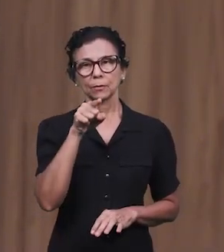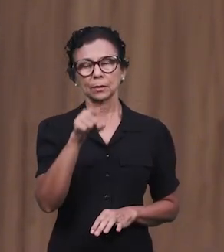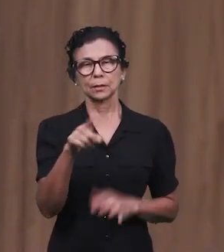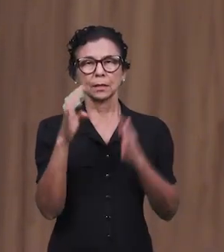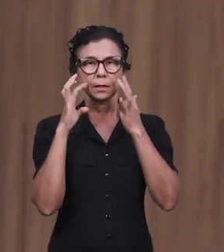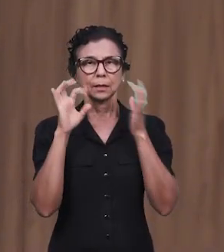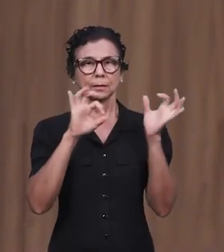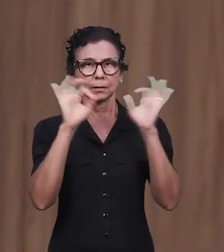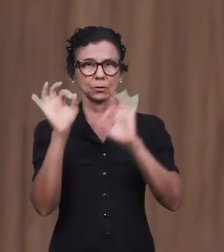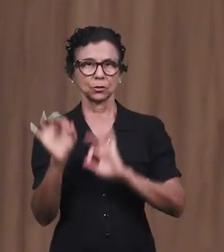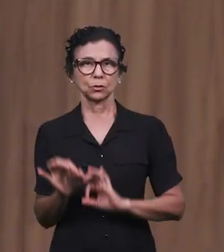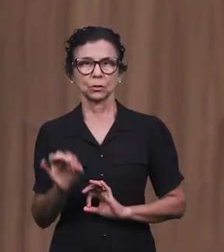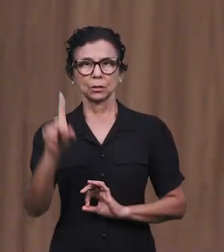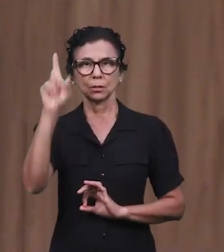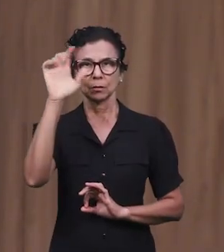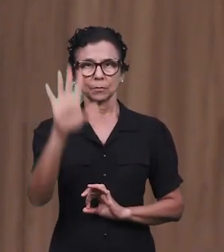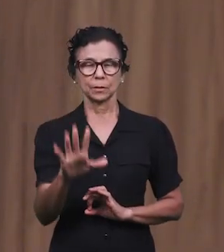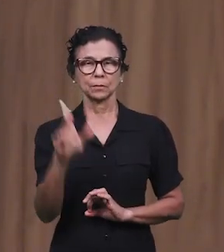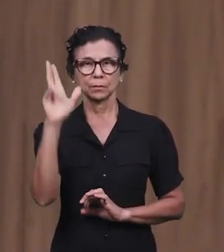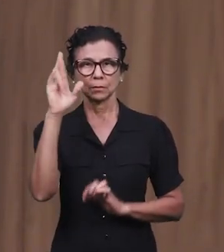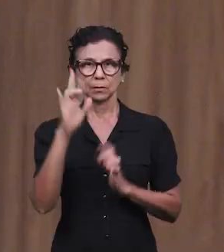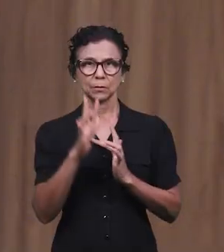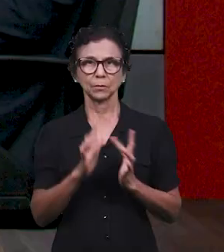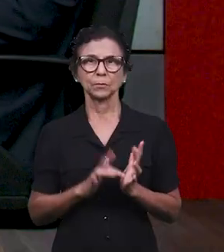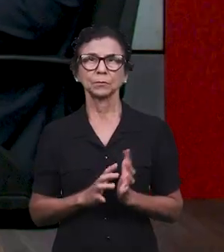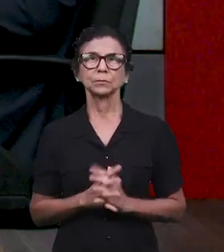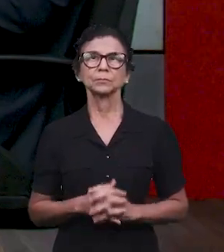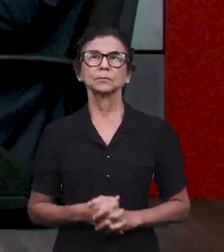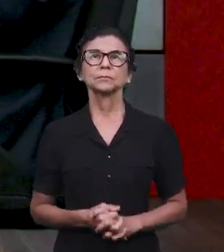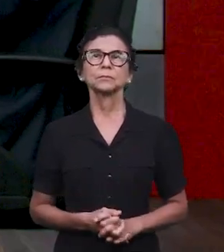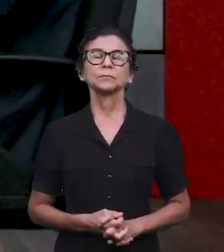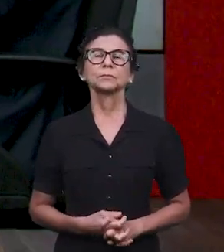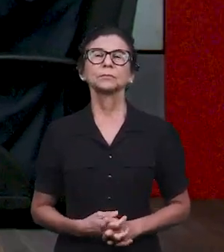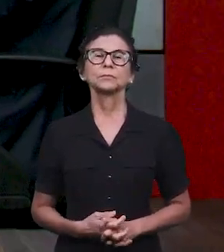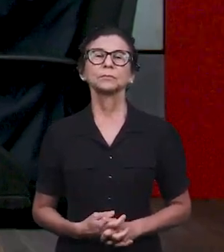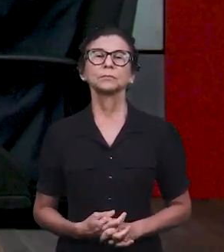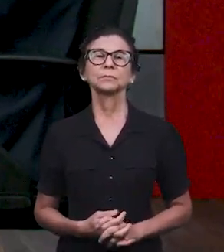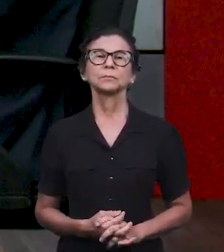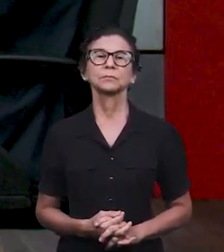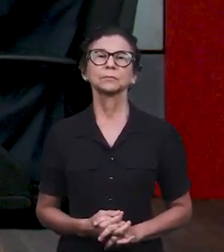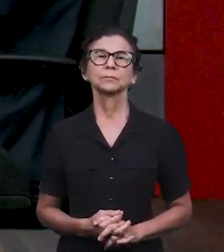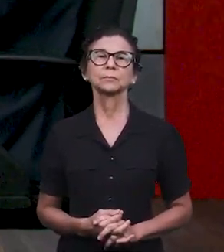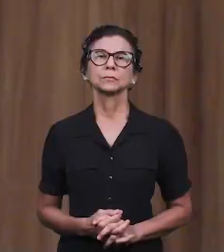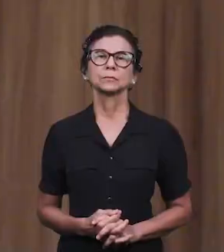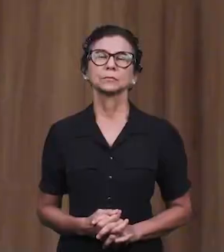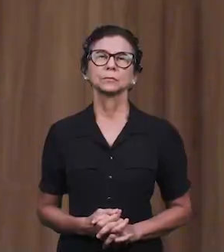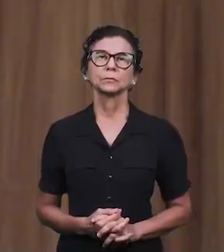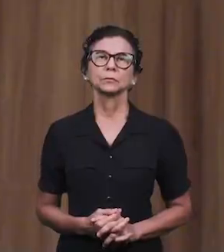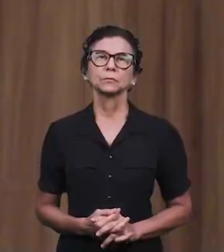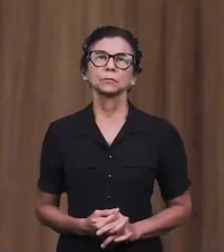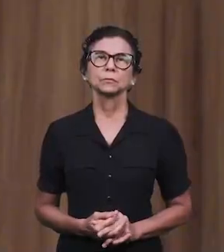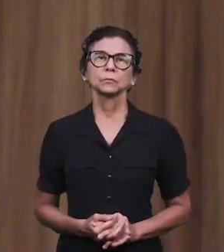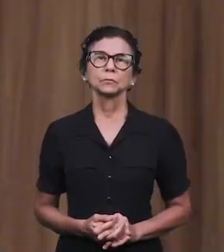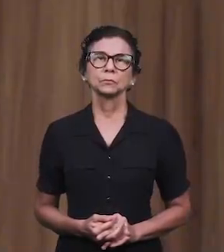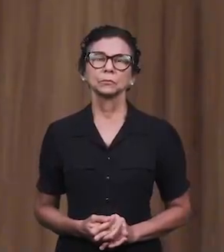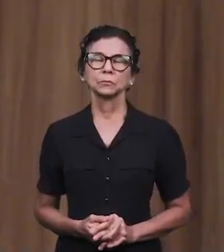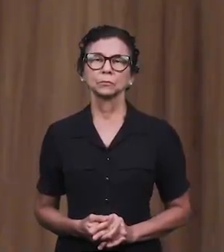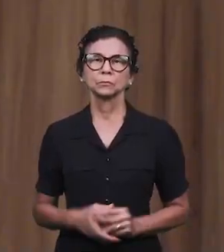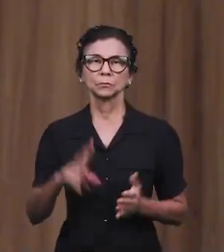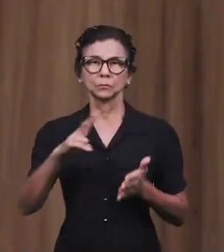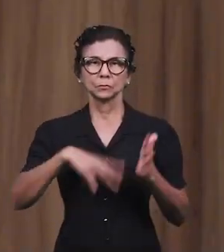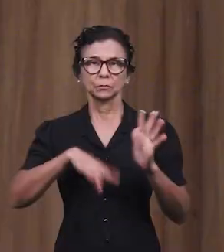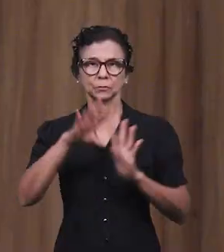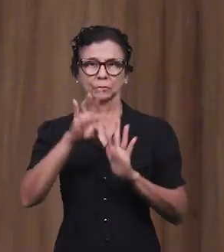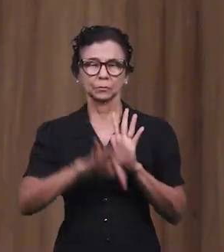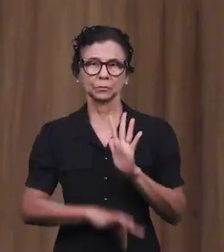que nos acompanham. Deus abençoe a todos, a paz do Senhor. Irmãos, nós encerramos aqui com o texto que